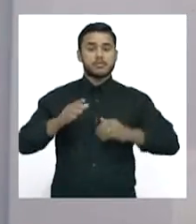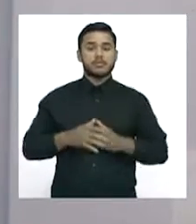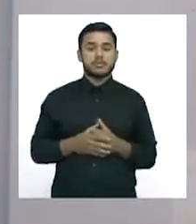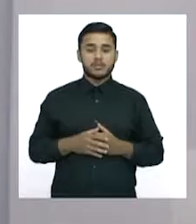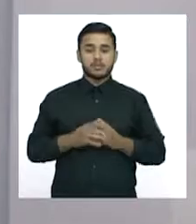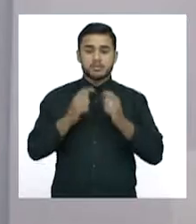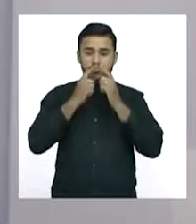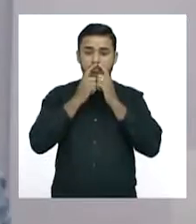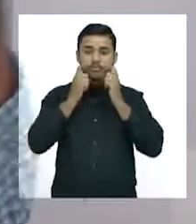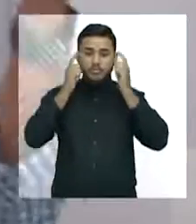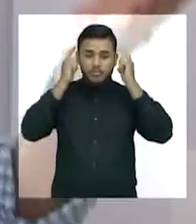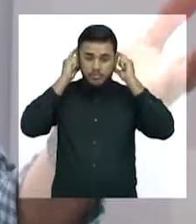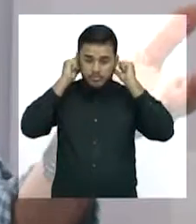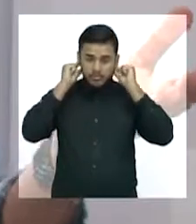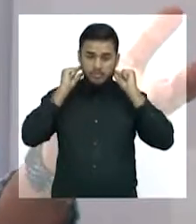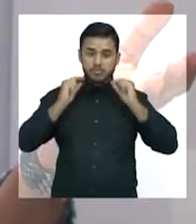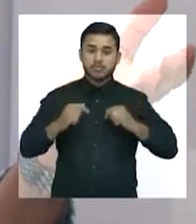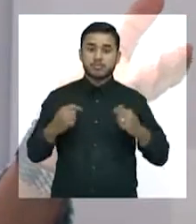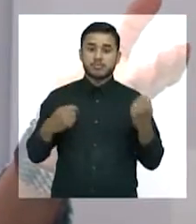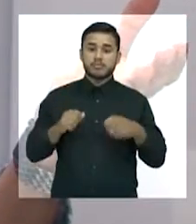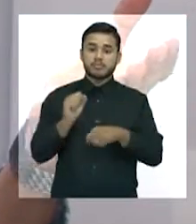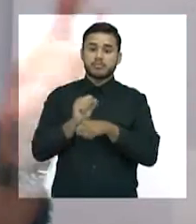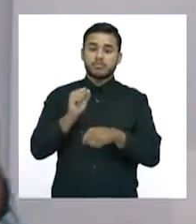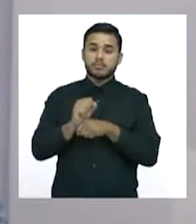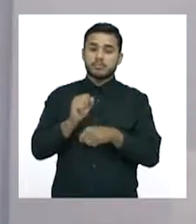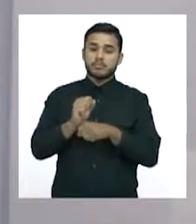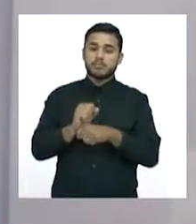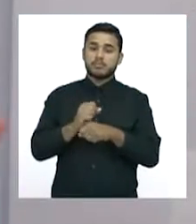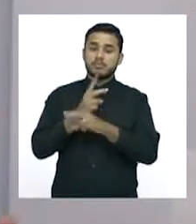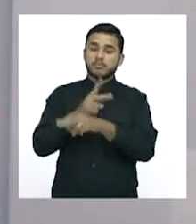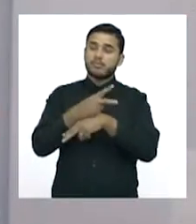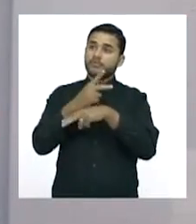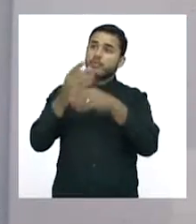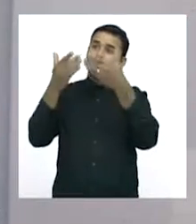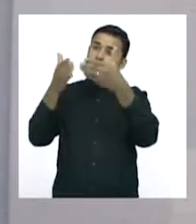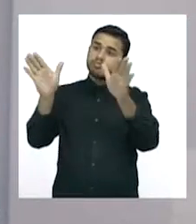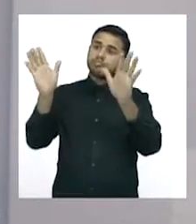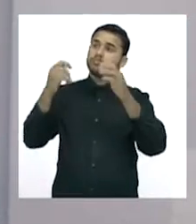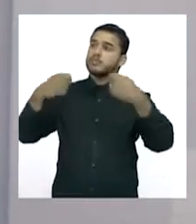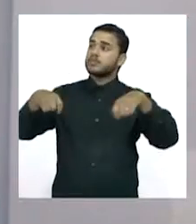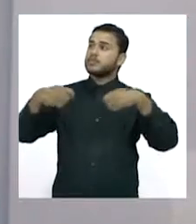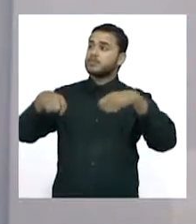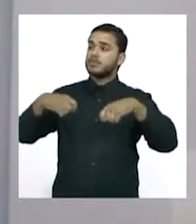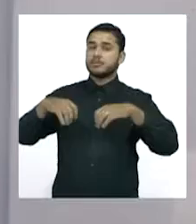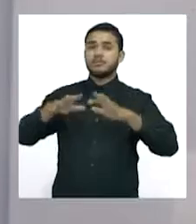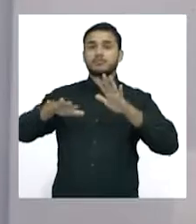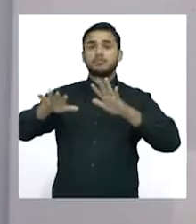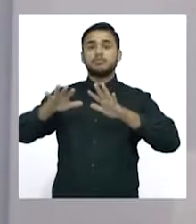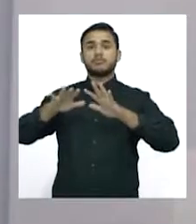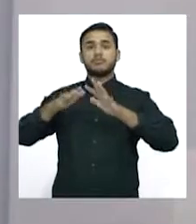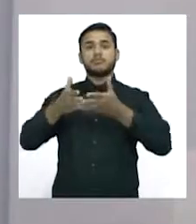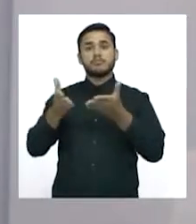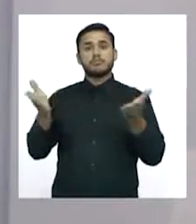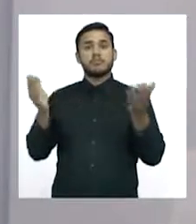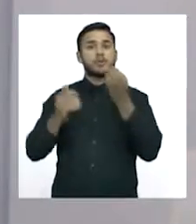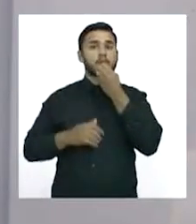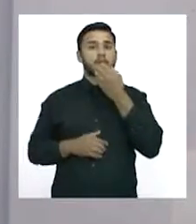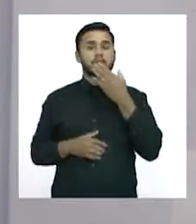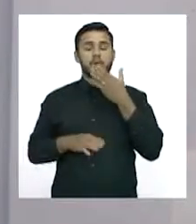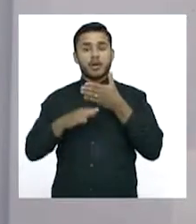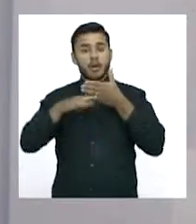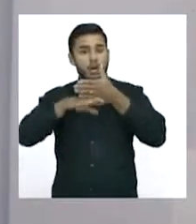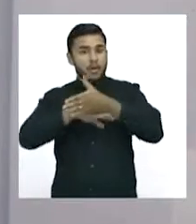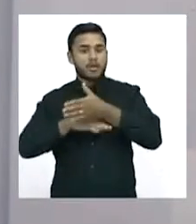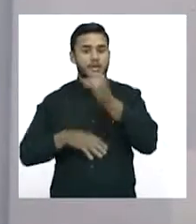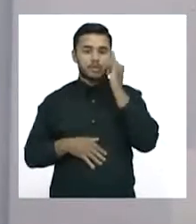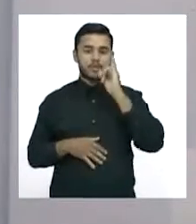máscara adequada, abrir primeiro o local, tentar dar um tempo para que ele seja arejado minimamente, né? A gente tem mais casos